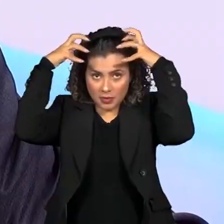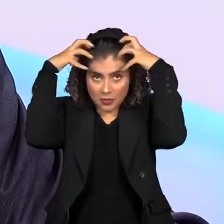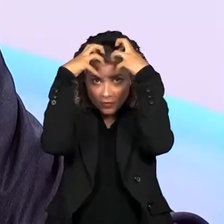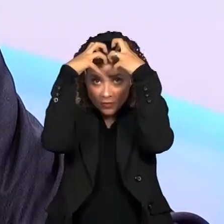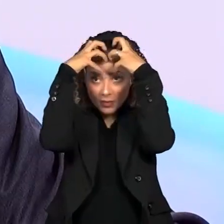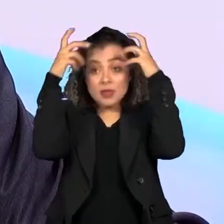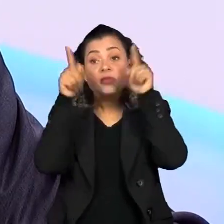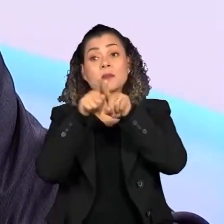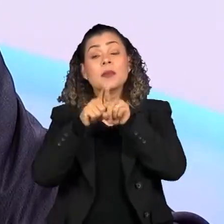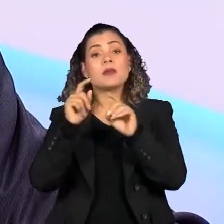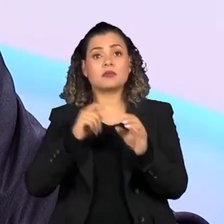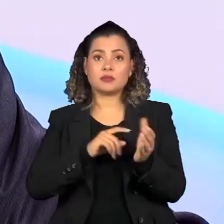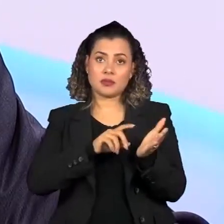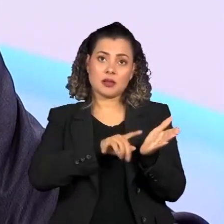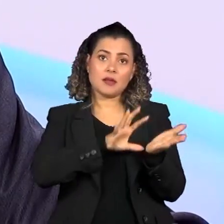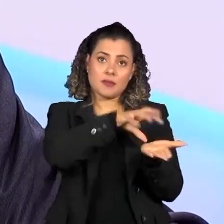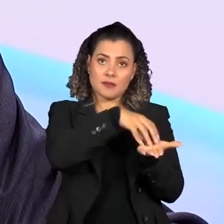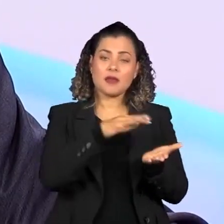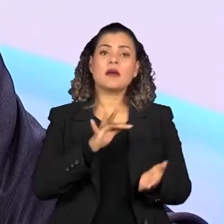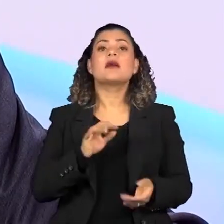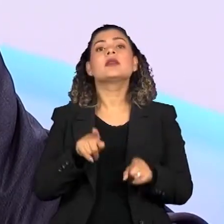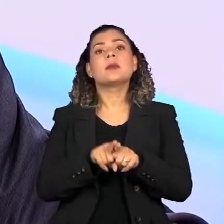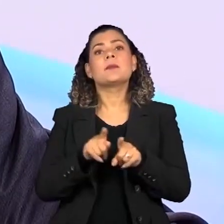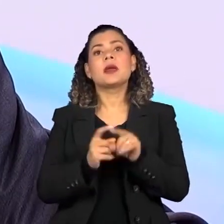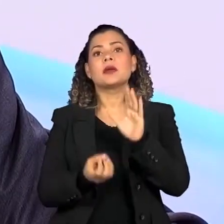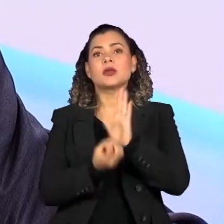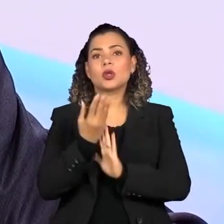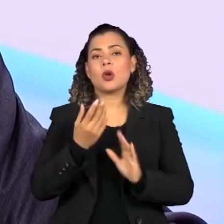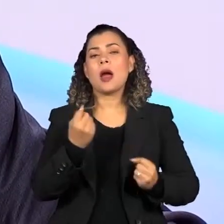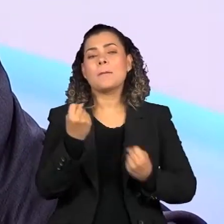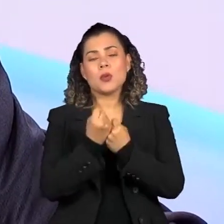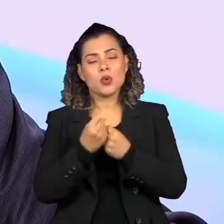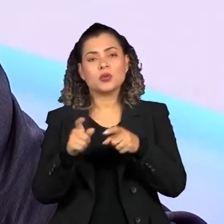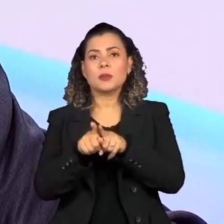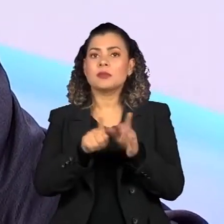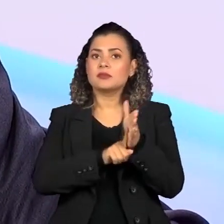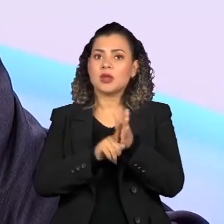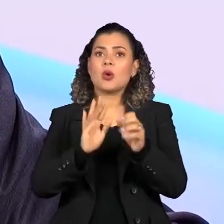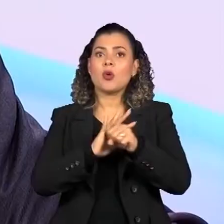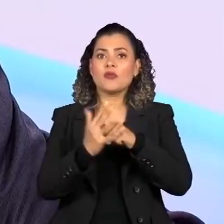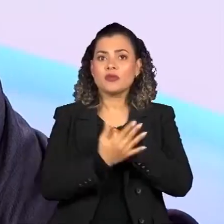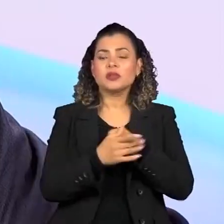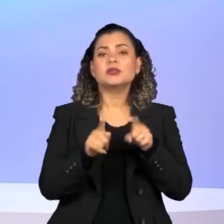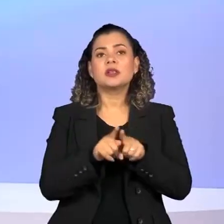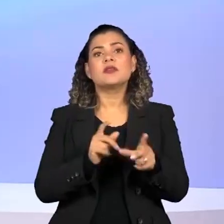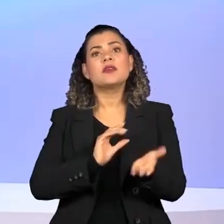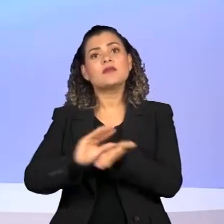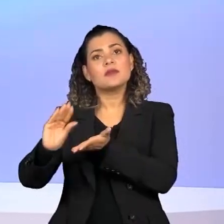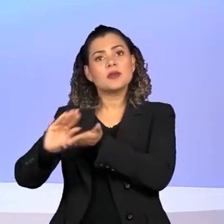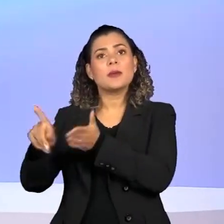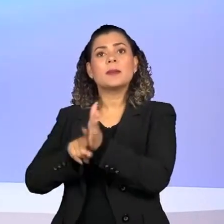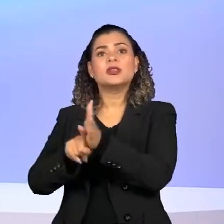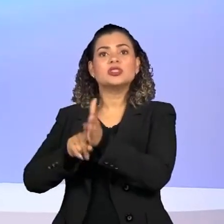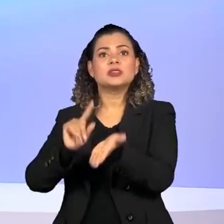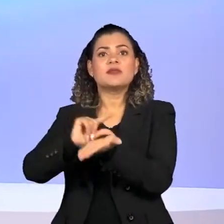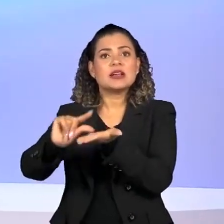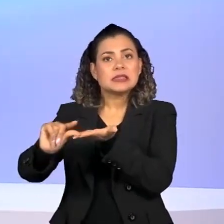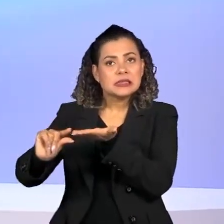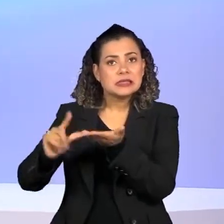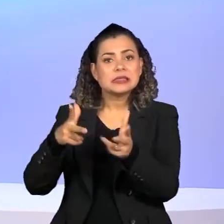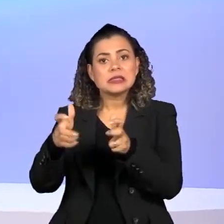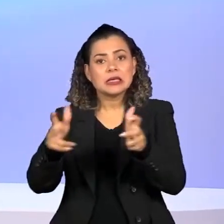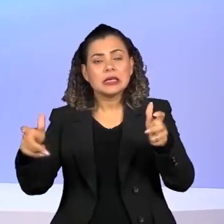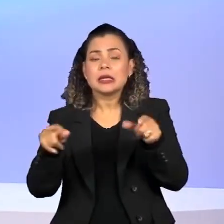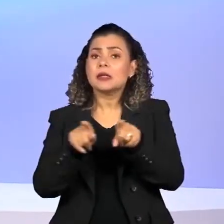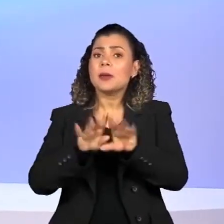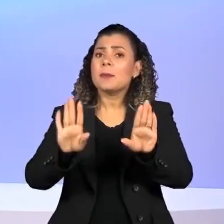teve um papel importante em 2016 formou a rede zica no caso da covid financiou pesquisa de vacina sequenciamento mas